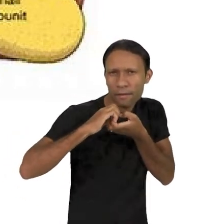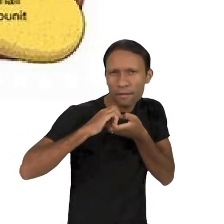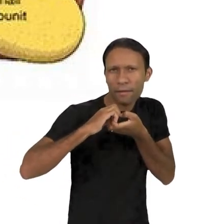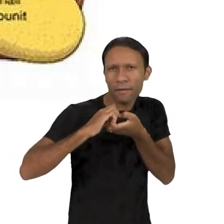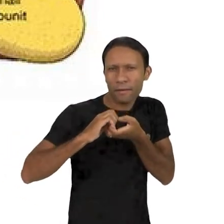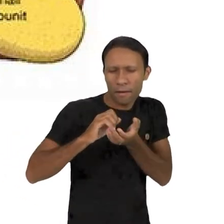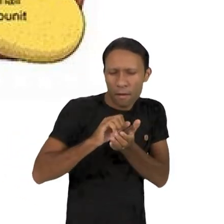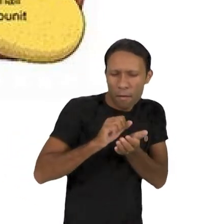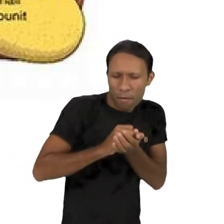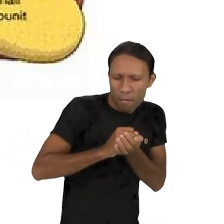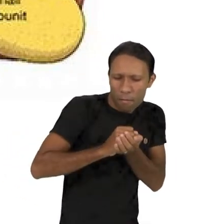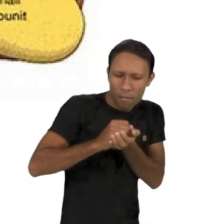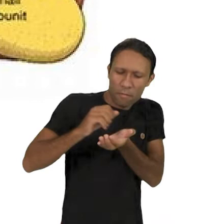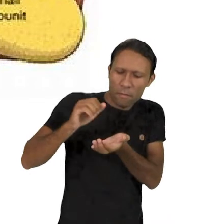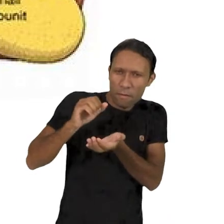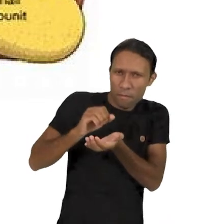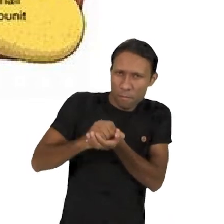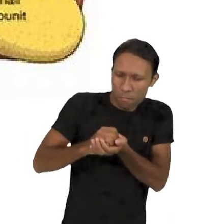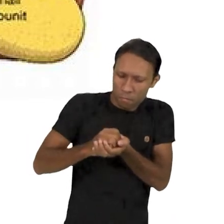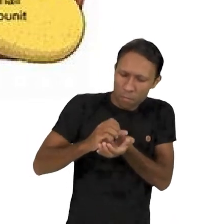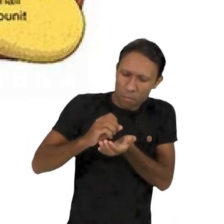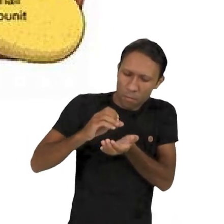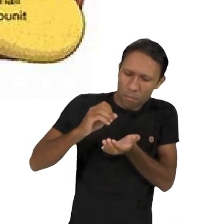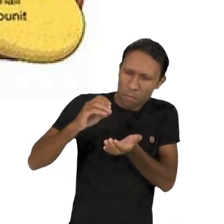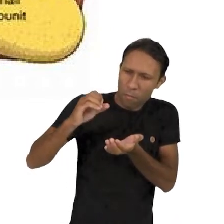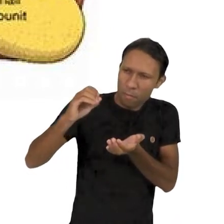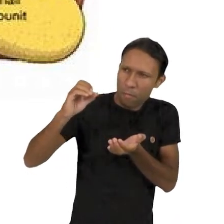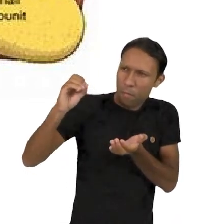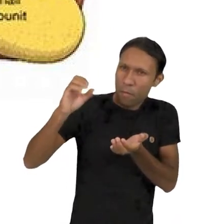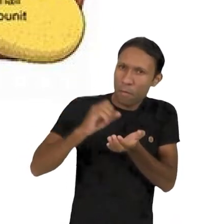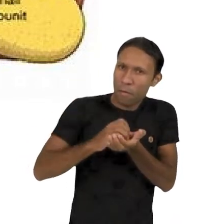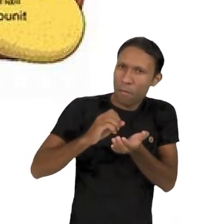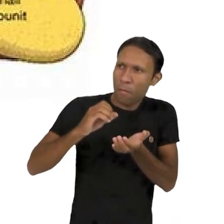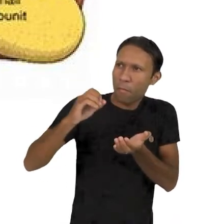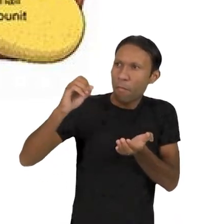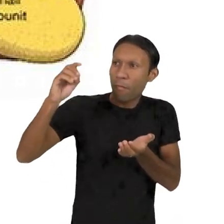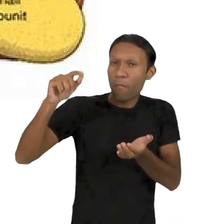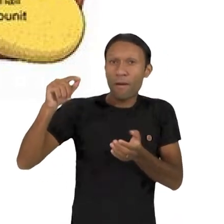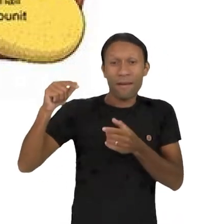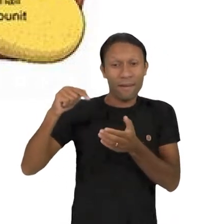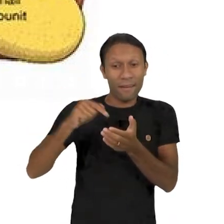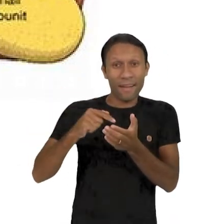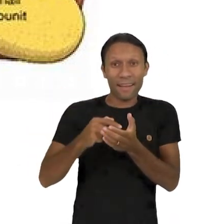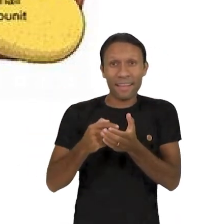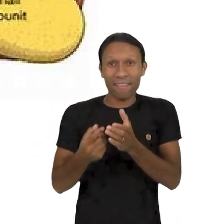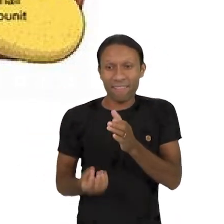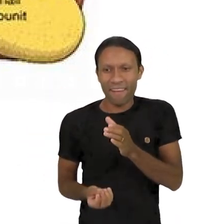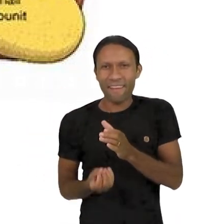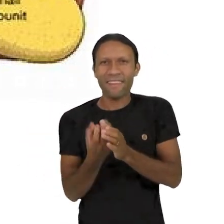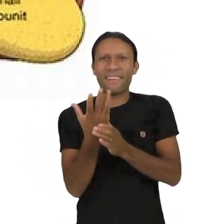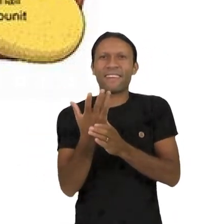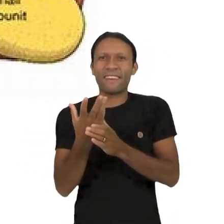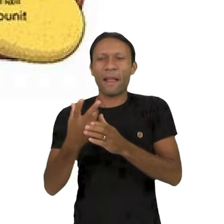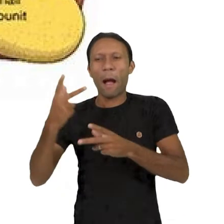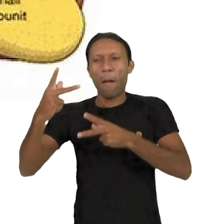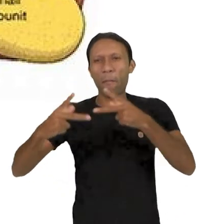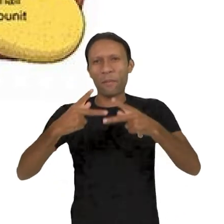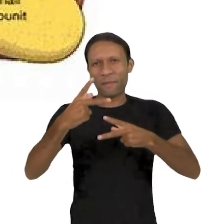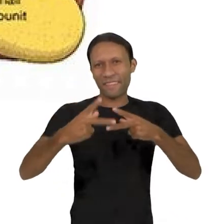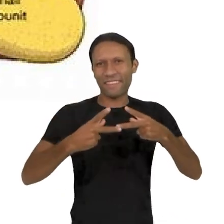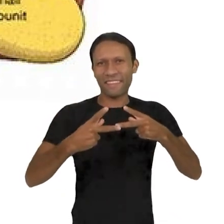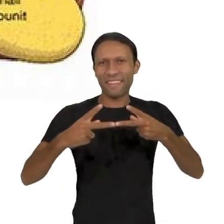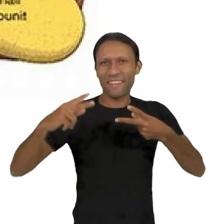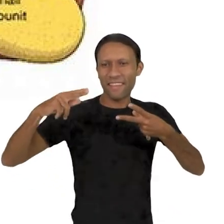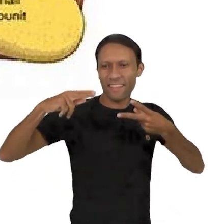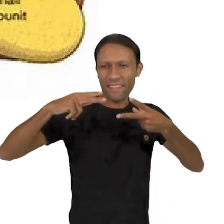ribossomos é que você vai ter o processo de produção de proteínas, tá? Você vai ter o RNA